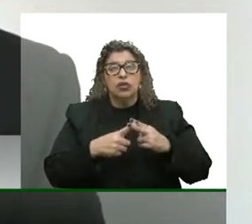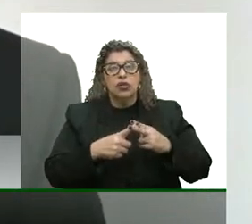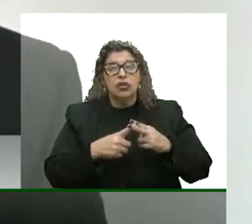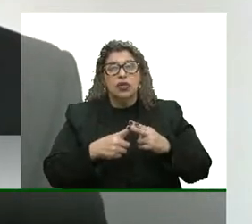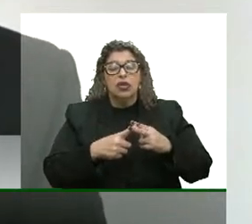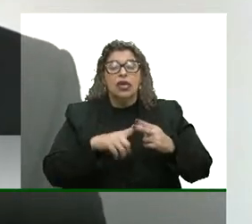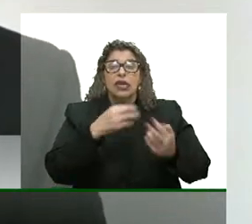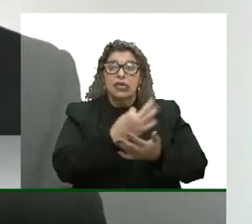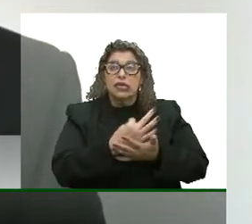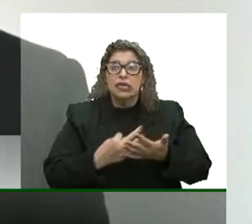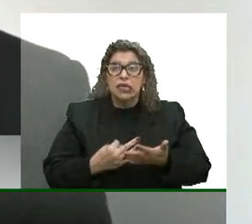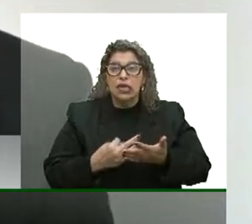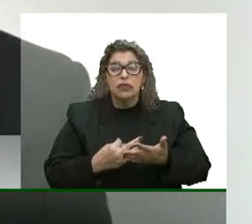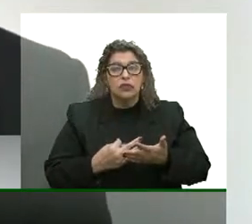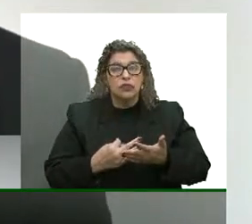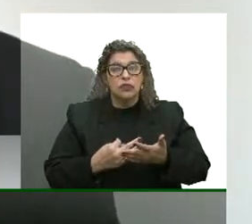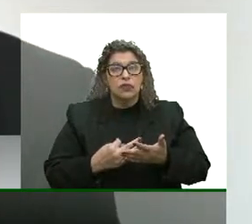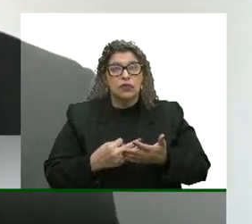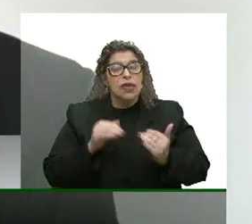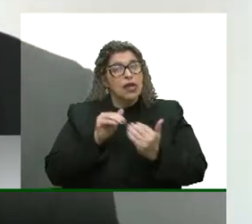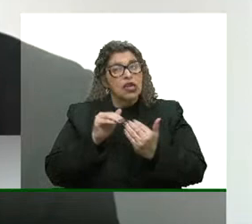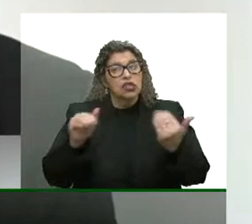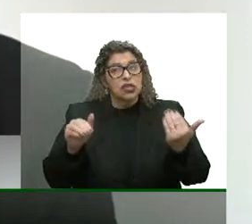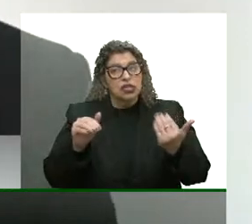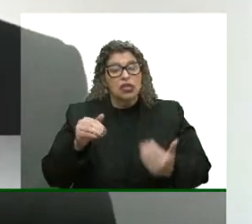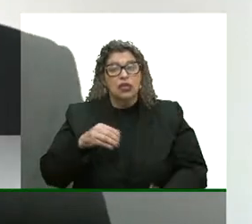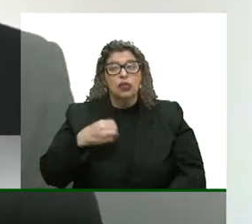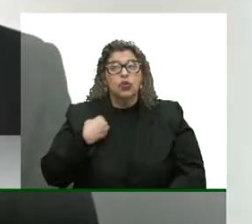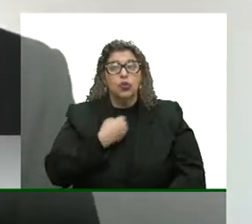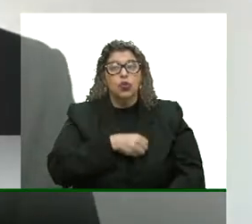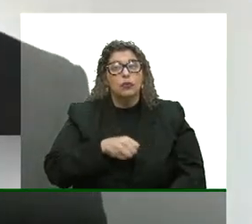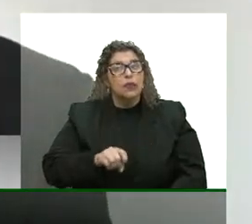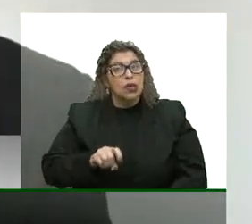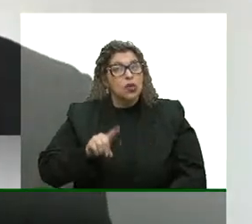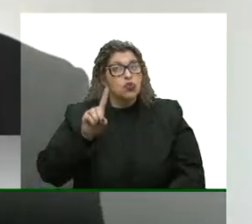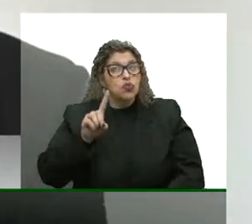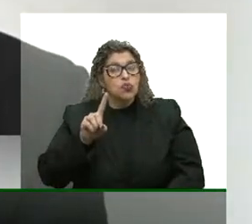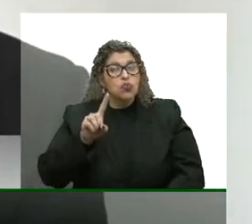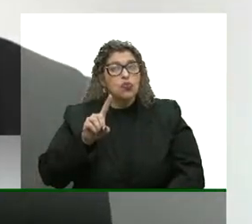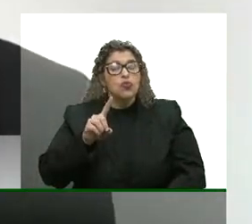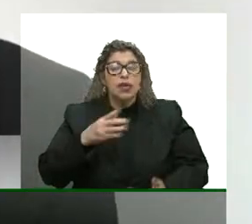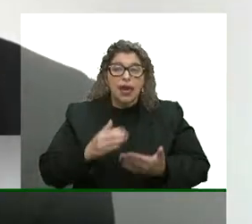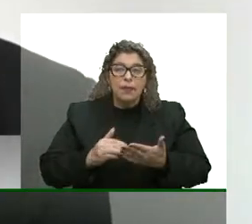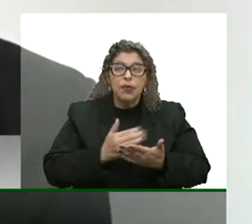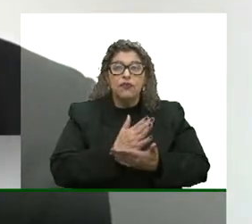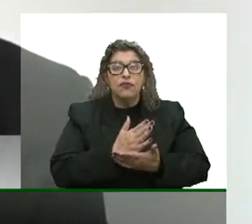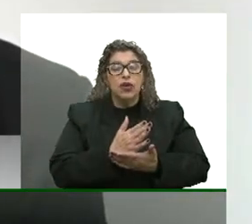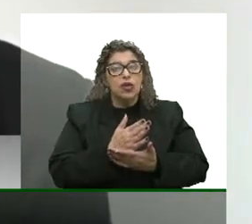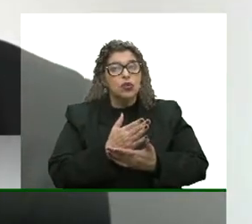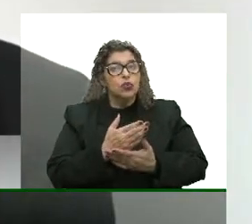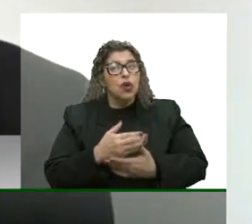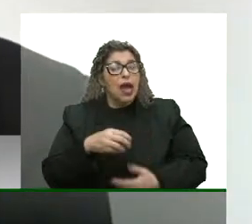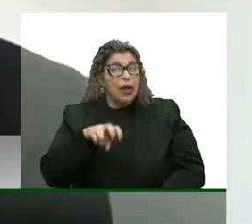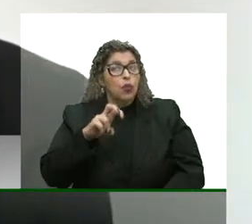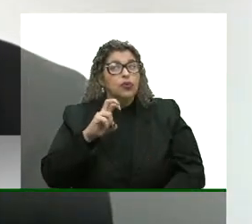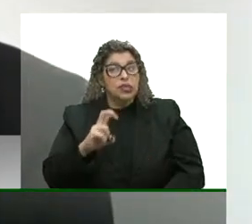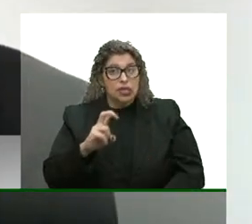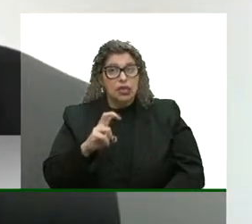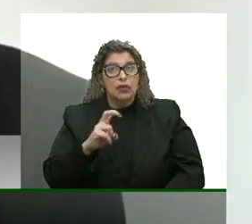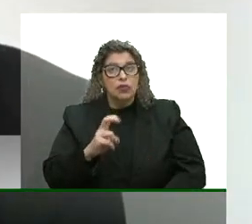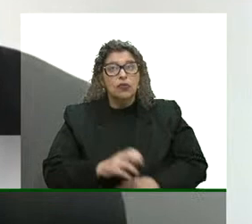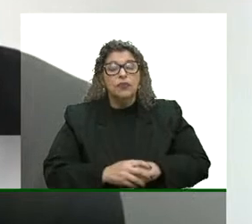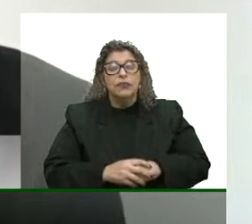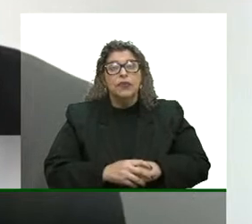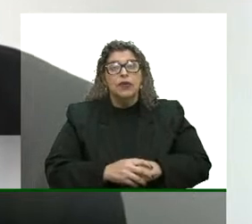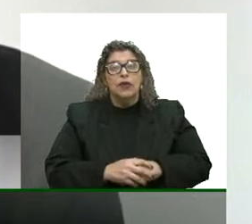redação, negando, então, rejeitando a emenda 1 e aprovando a emenda 5, sem nenhum prejuízo àquilo que deseja o